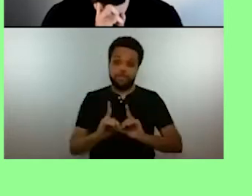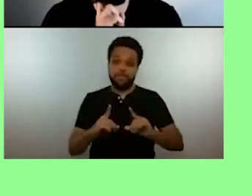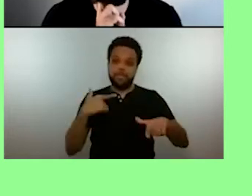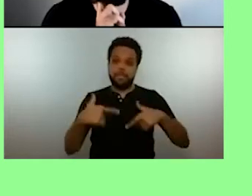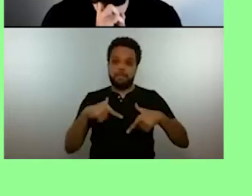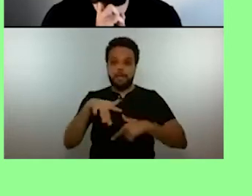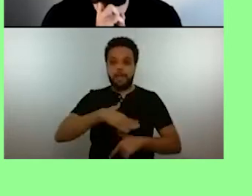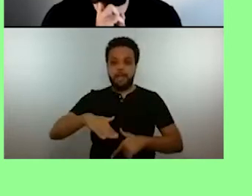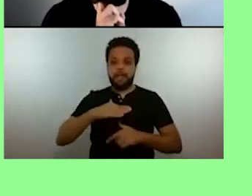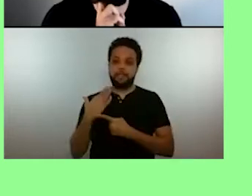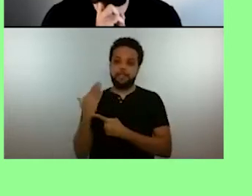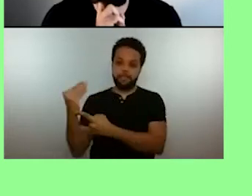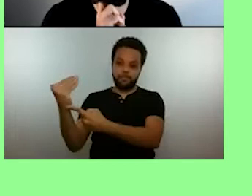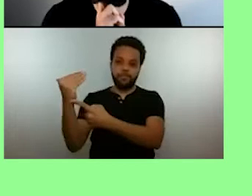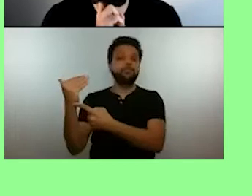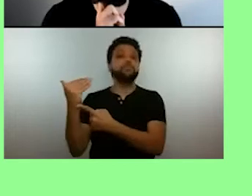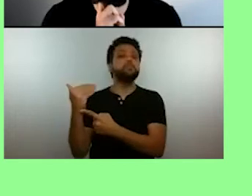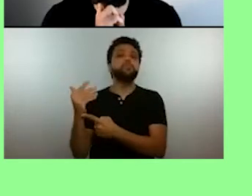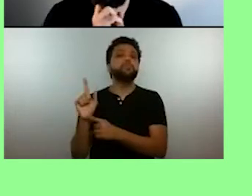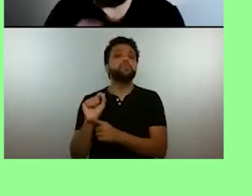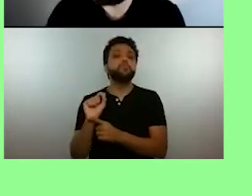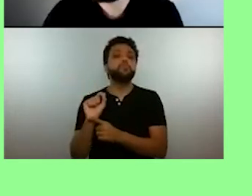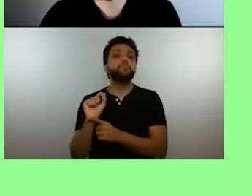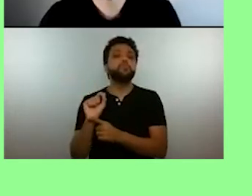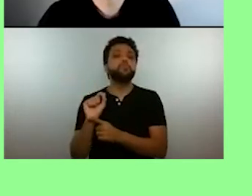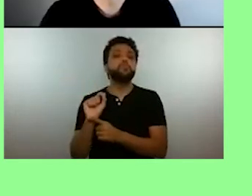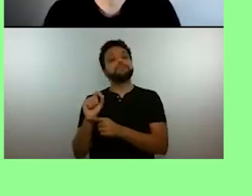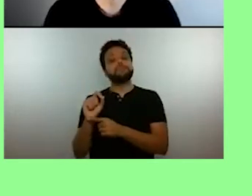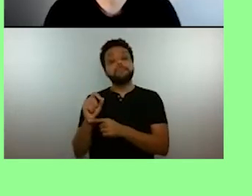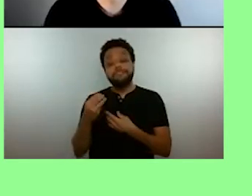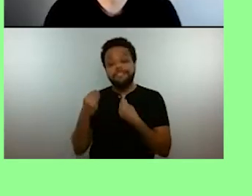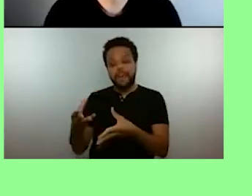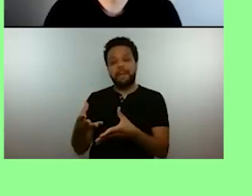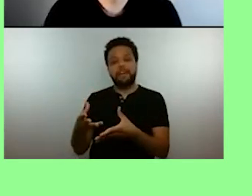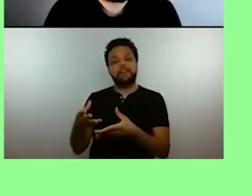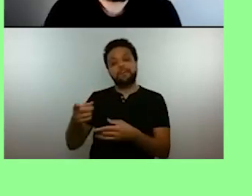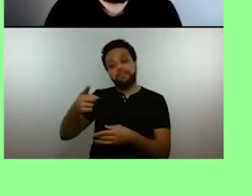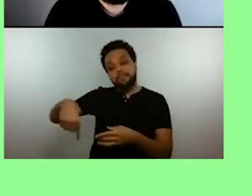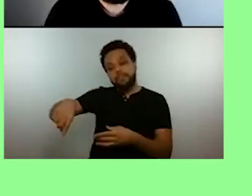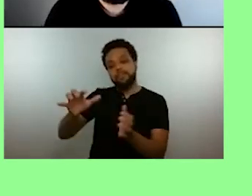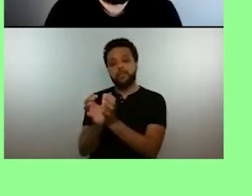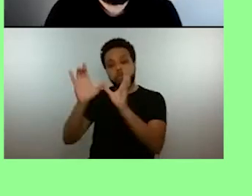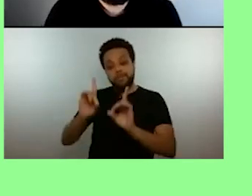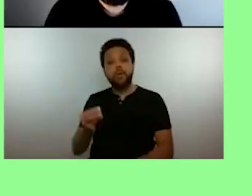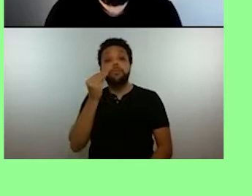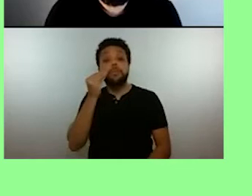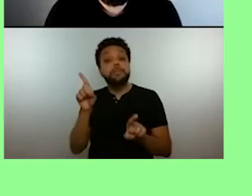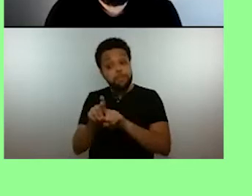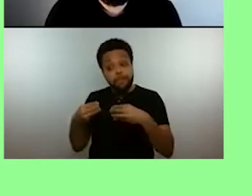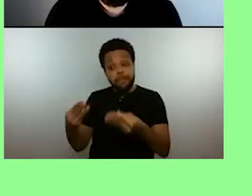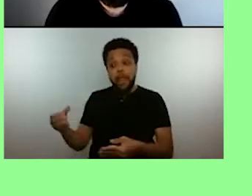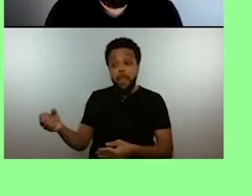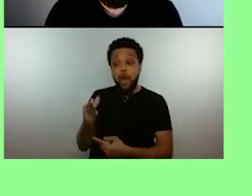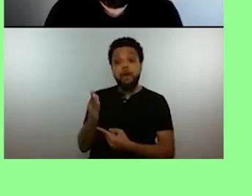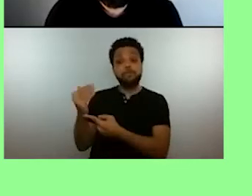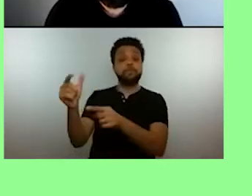tecnologia, para dar a elas oportunidades e acessos a novas tecnologias também. E